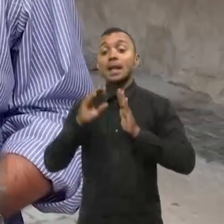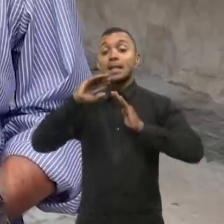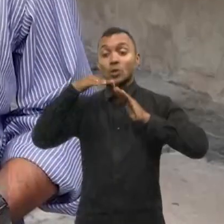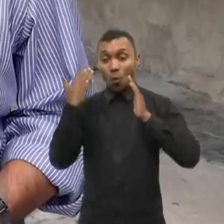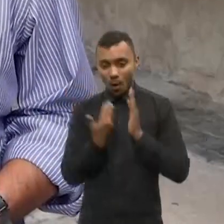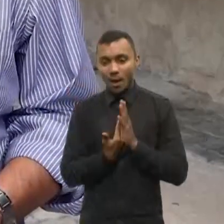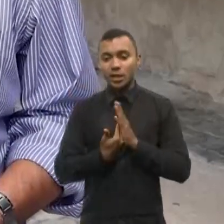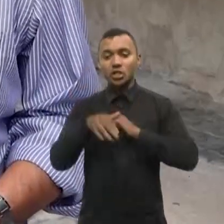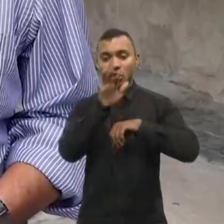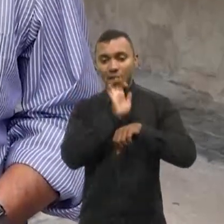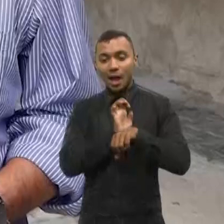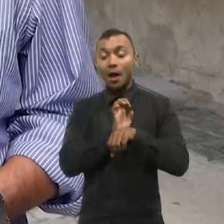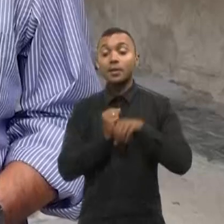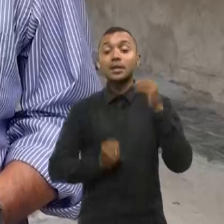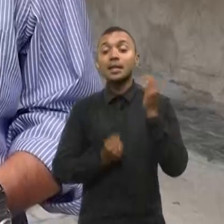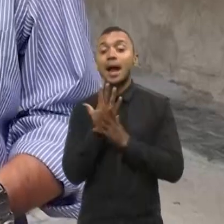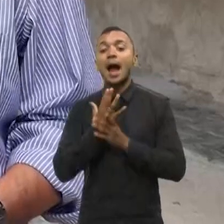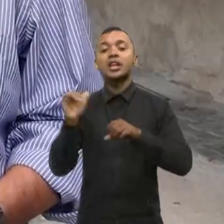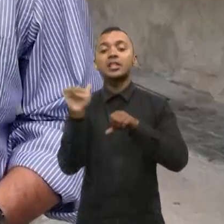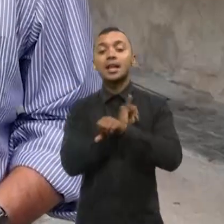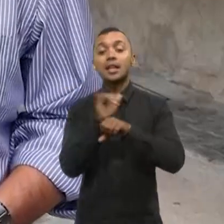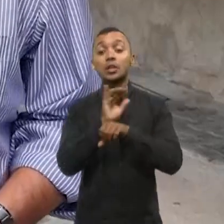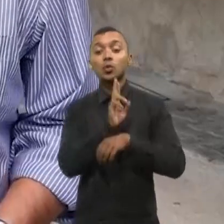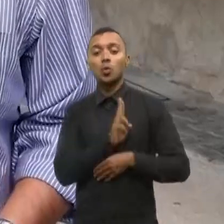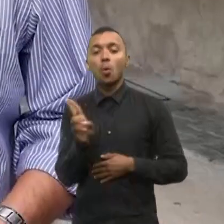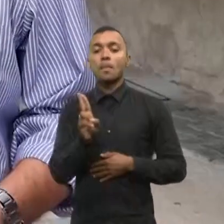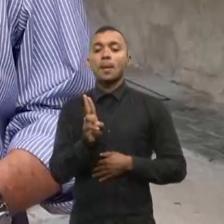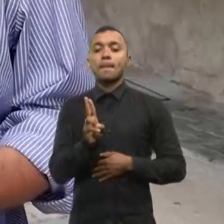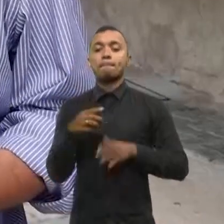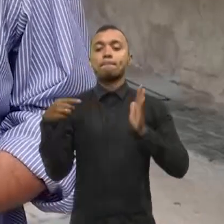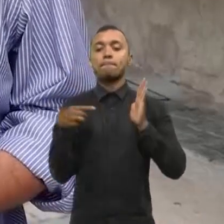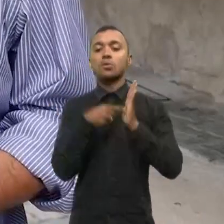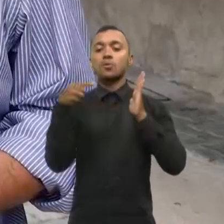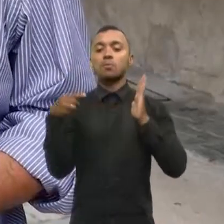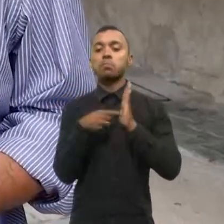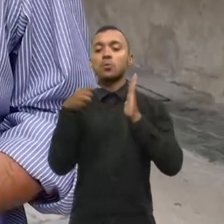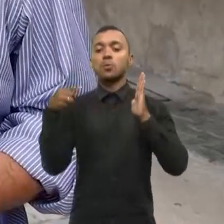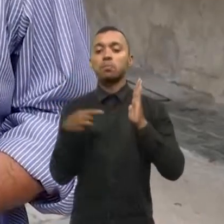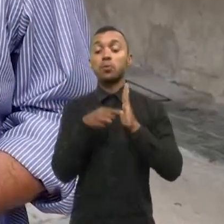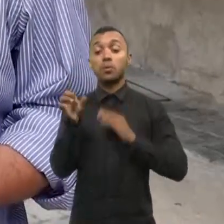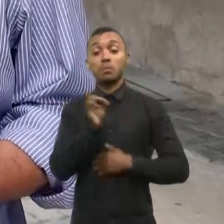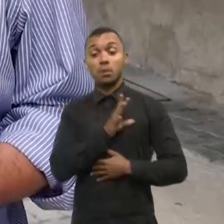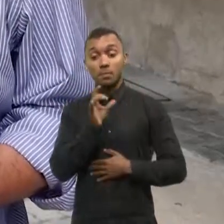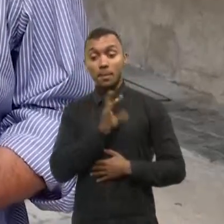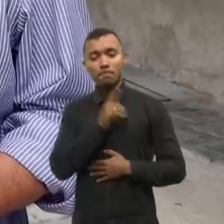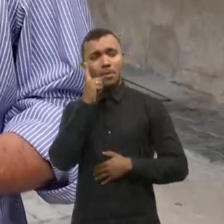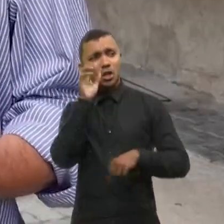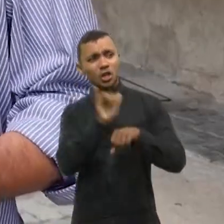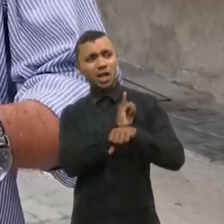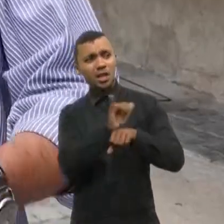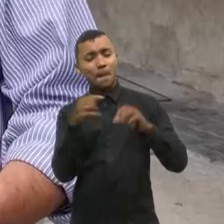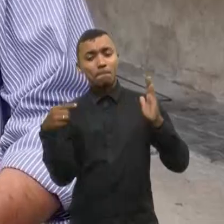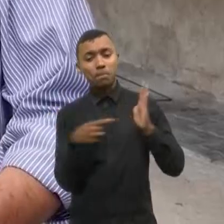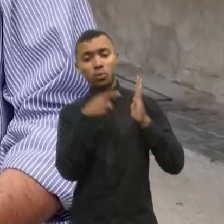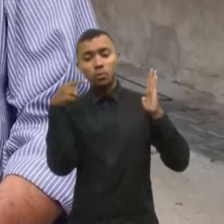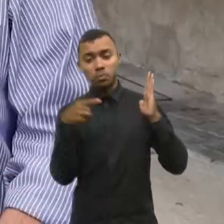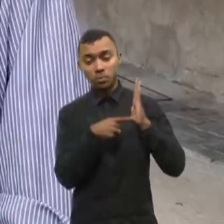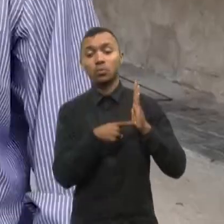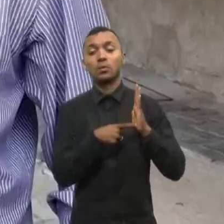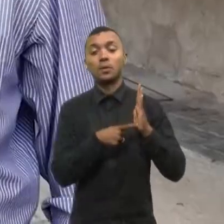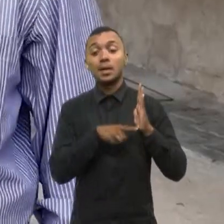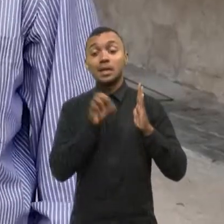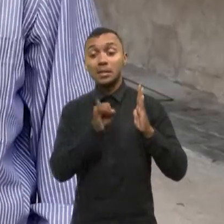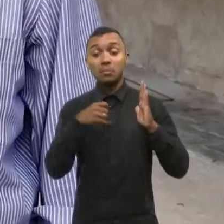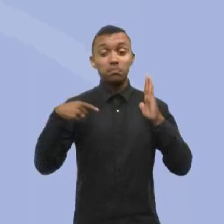dispositivo de segurança chamado Botão do Pânico. Pela proposta, esse dispositivo seria ligado diretamente